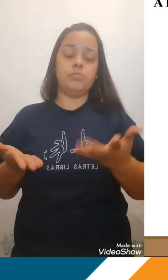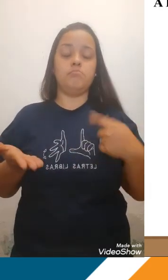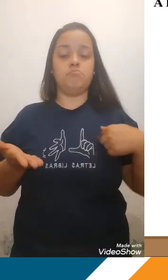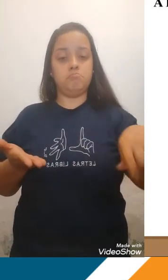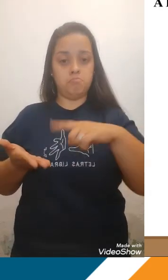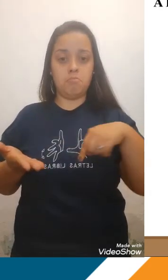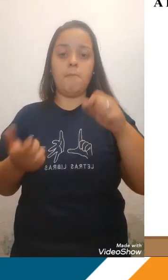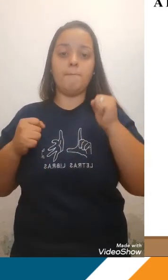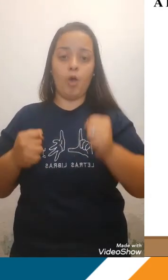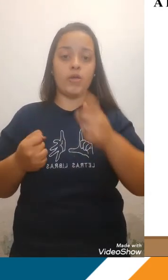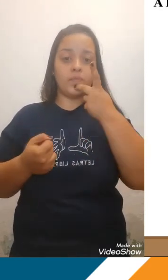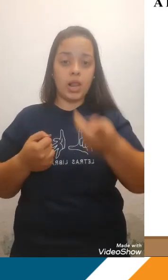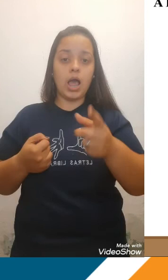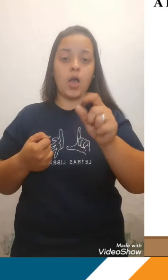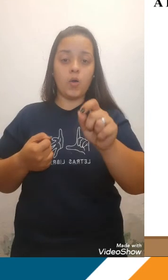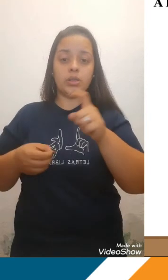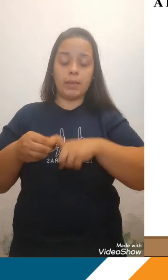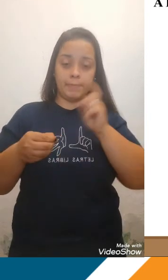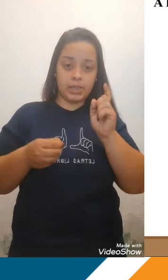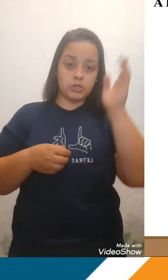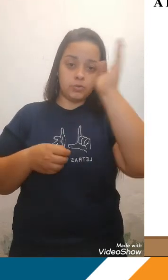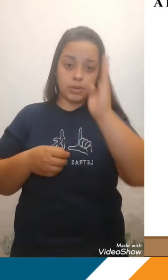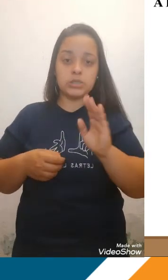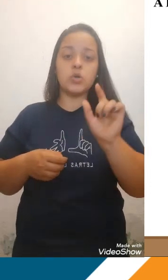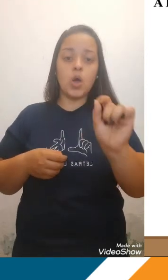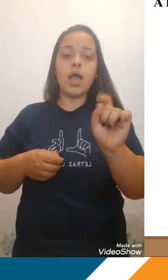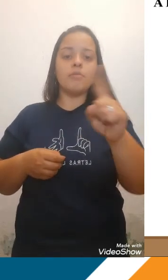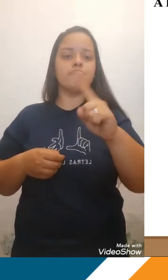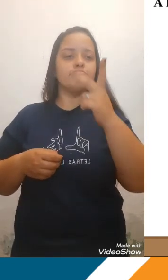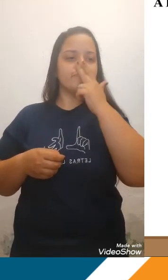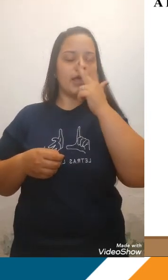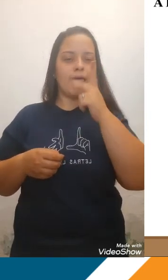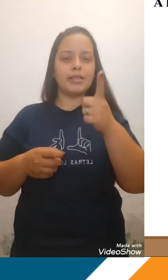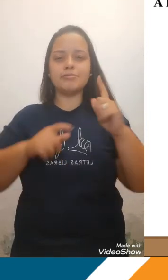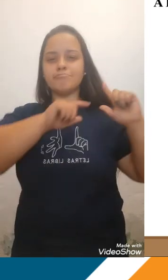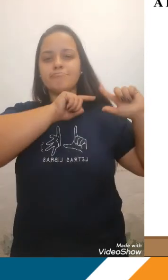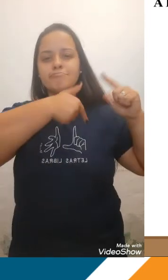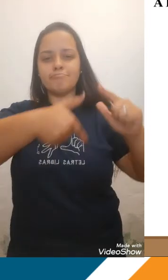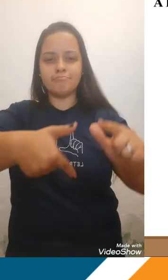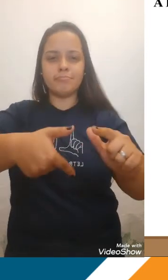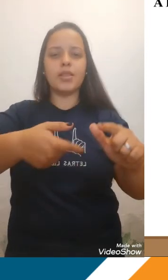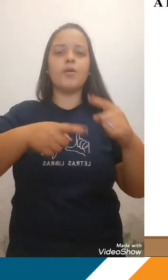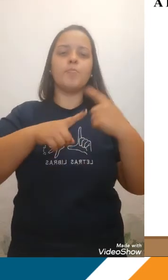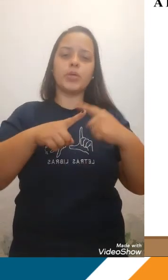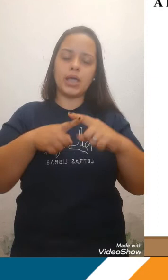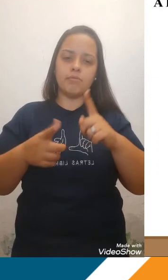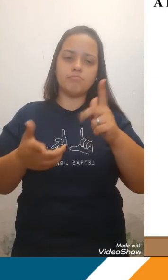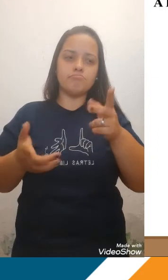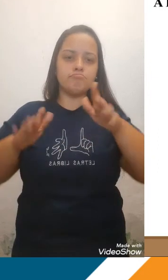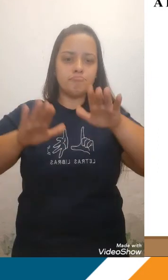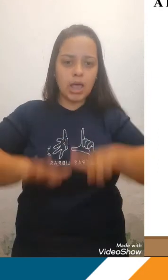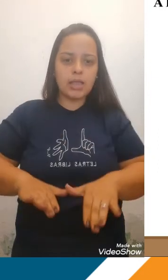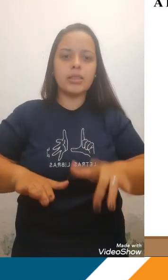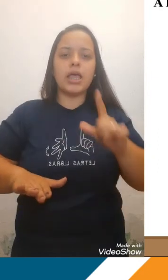podemos afirmar que a independência do Brasil foi de um perfil conservador, porque